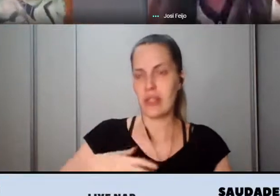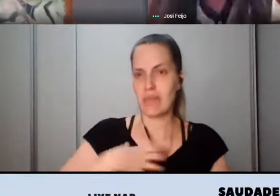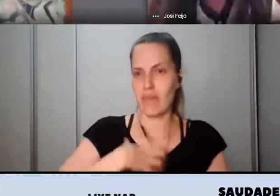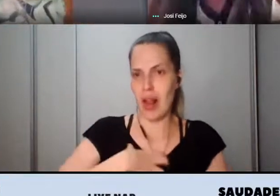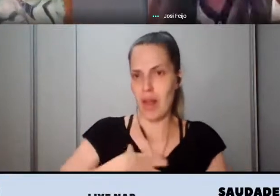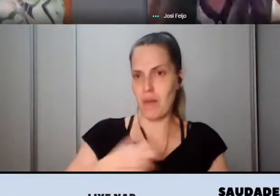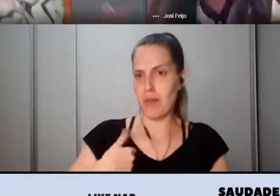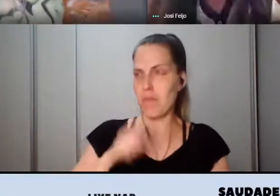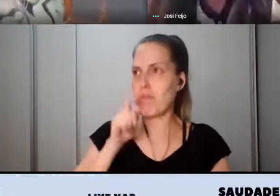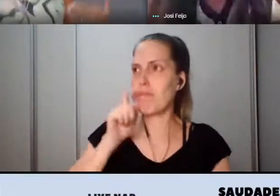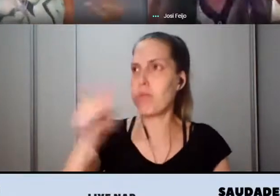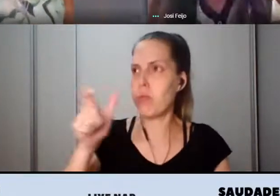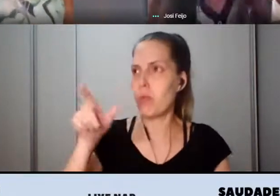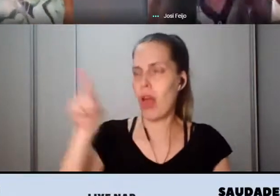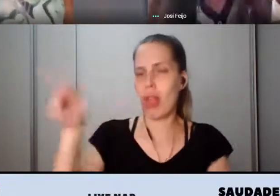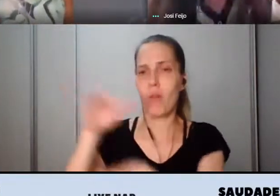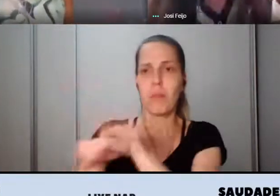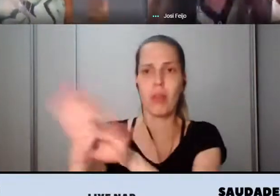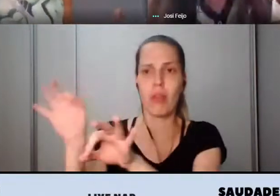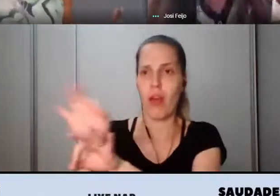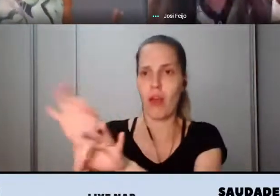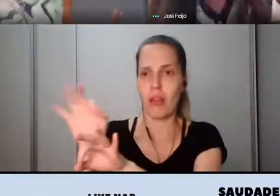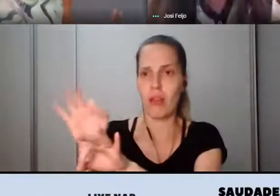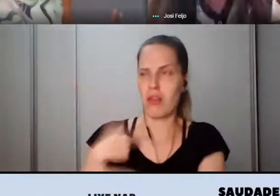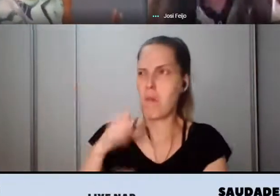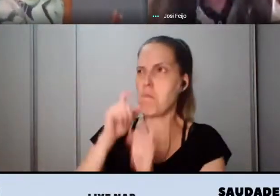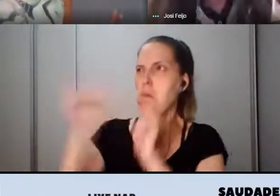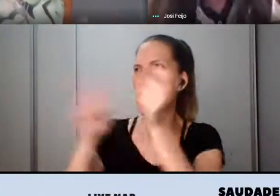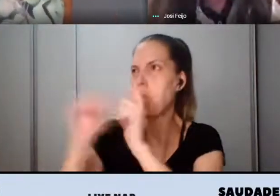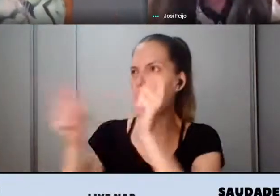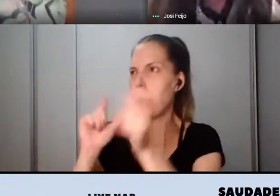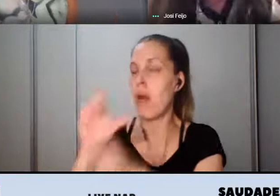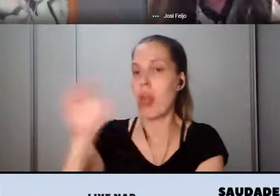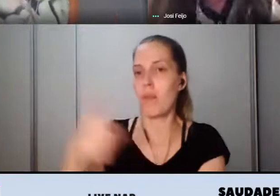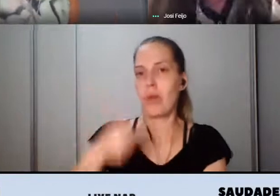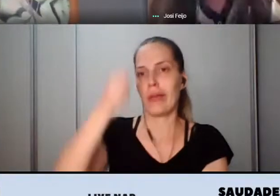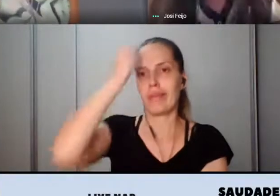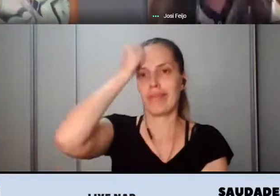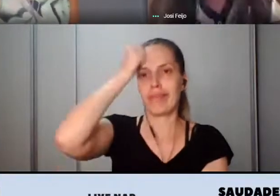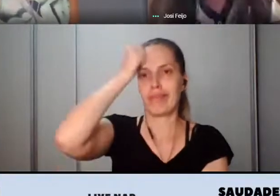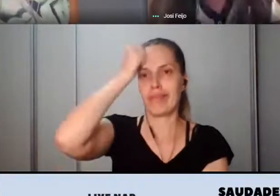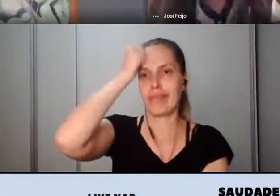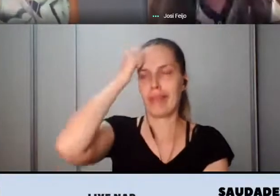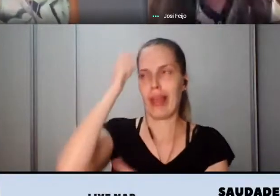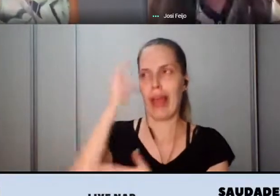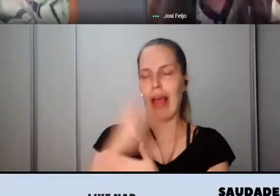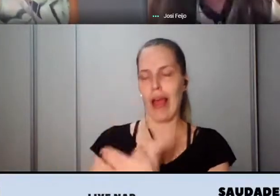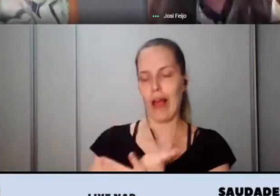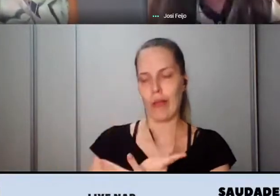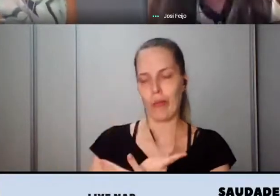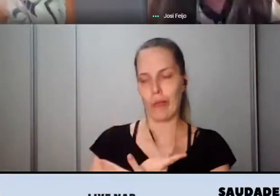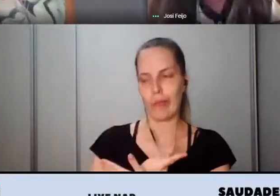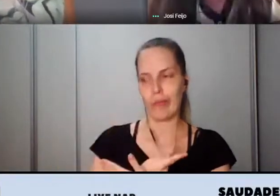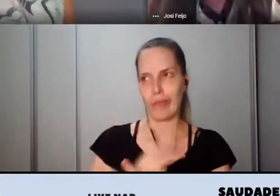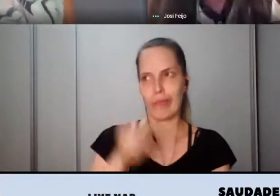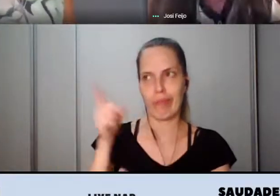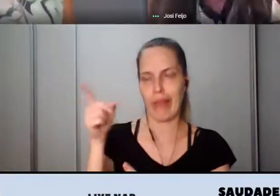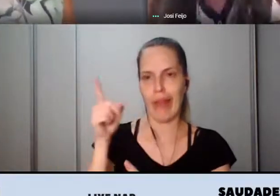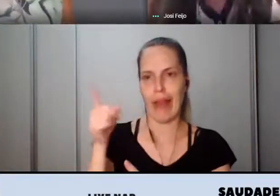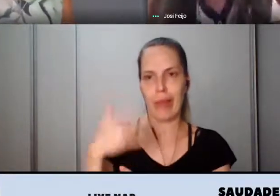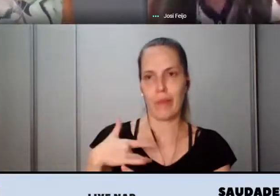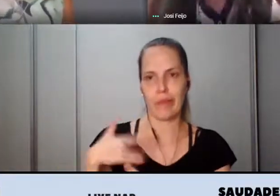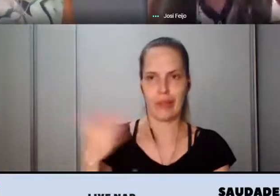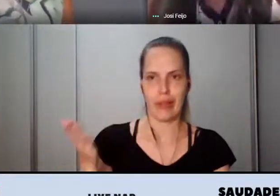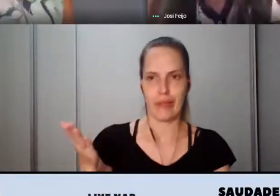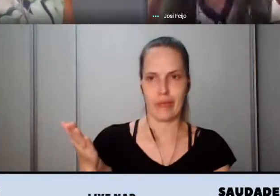culpa? Depois a gente pensa, puxa, me equivoquei, né? Então, assim, eu acho que